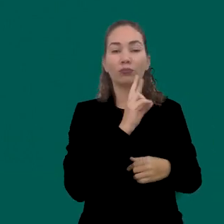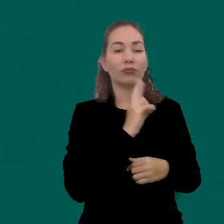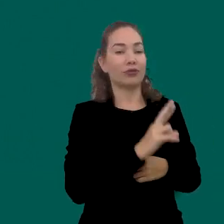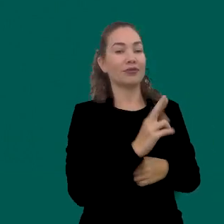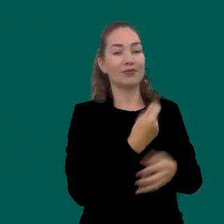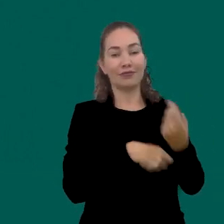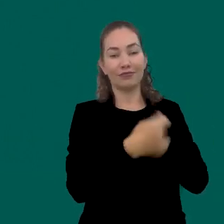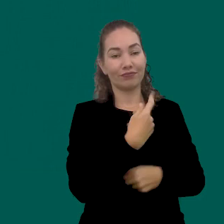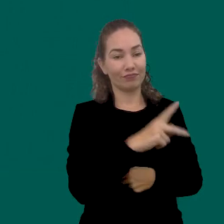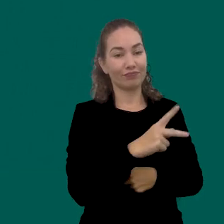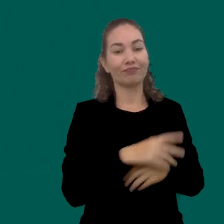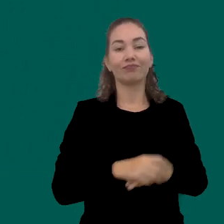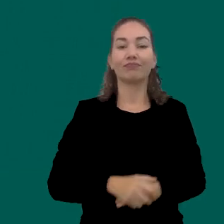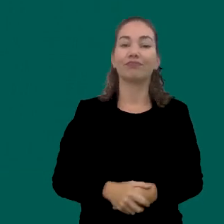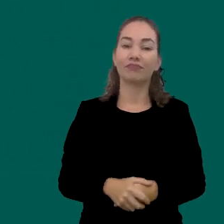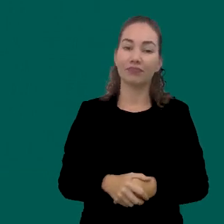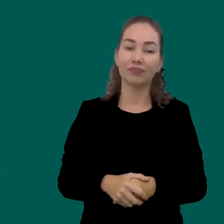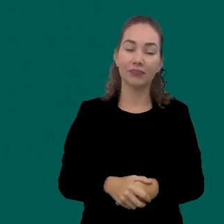negócio de vocês.